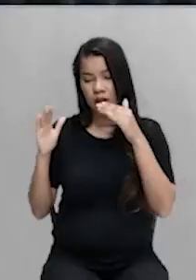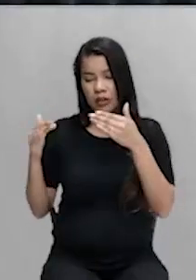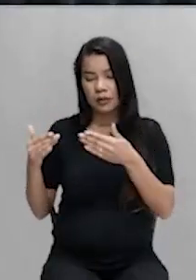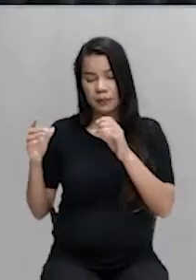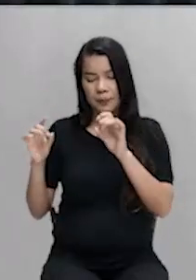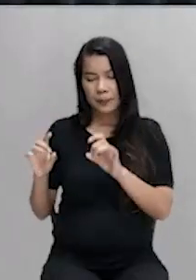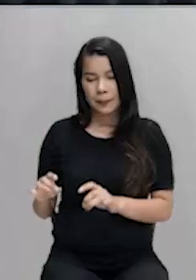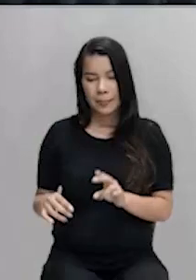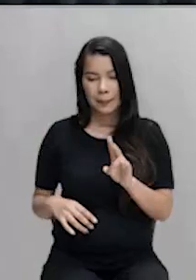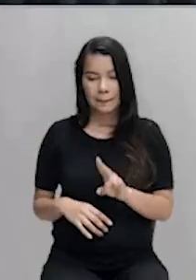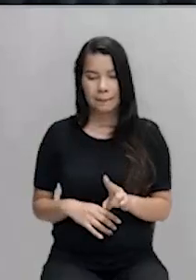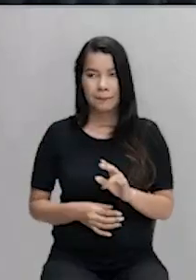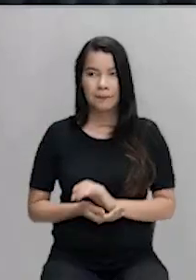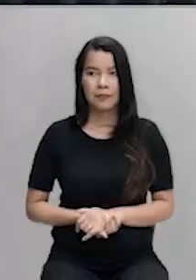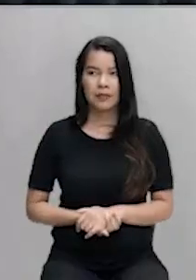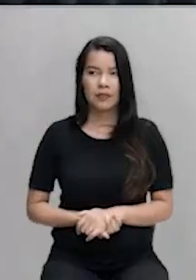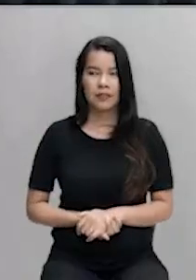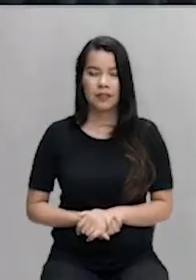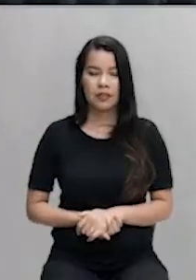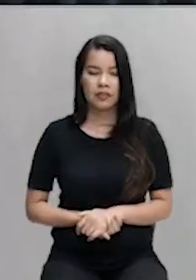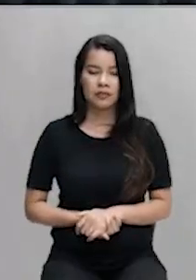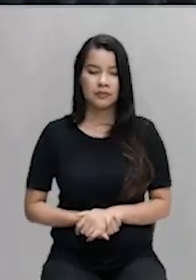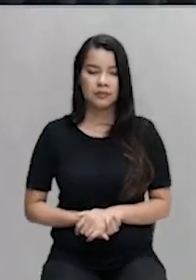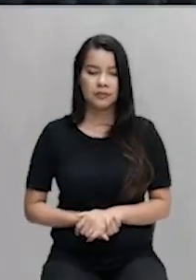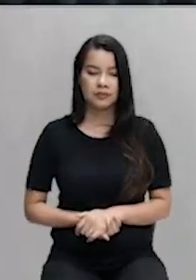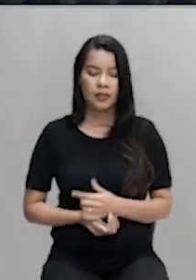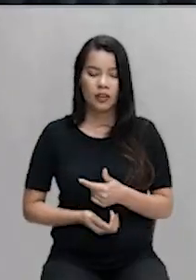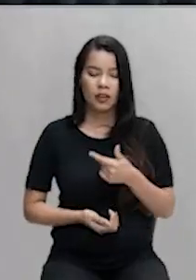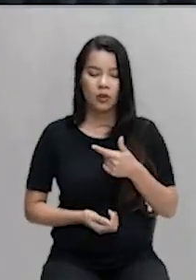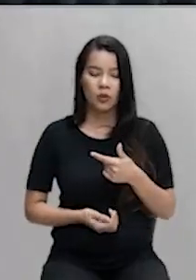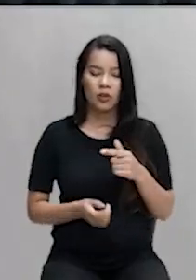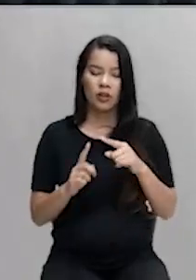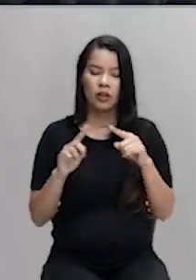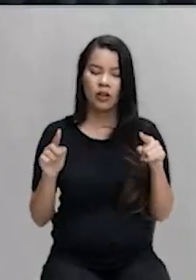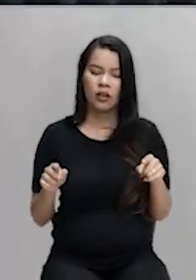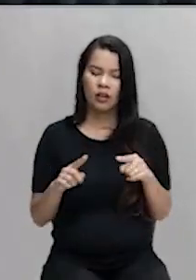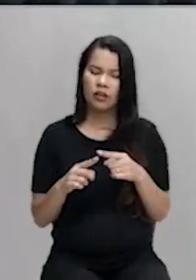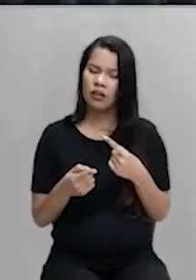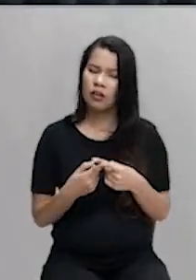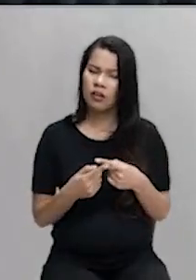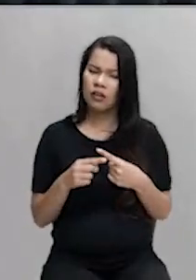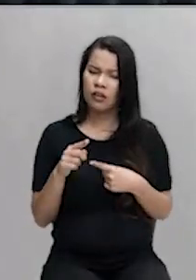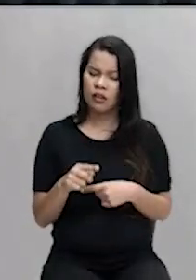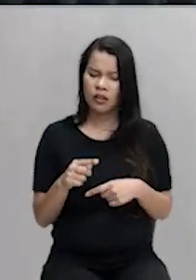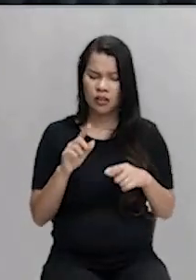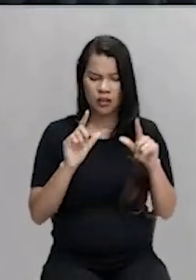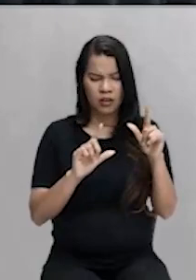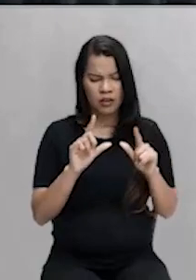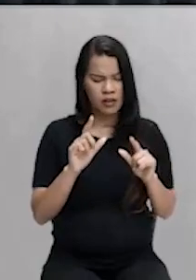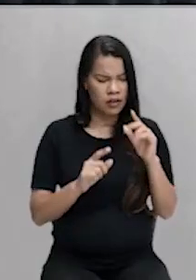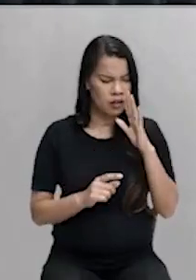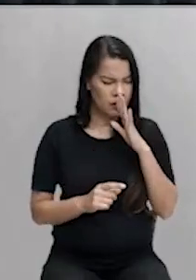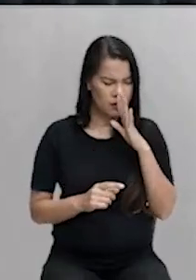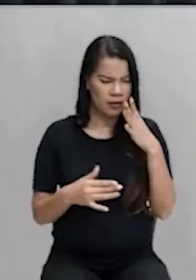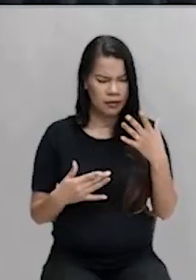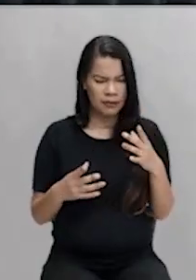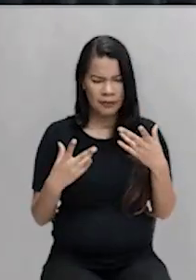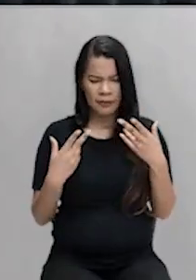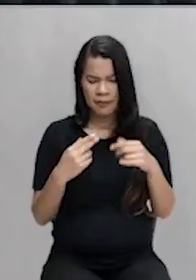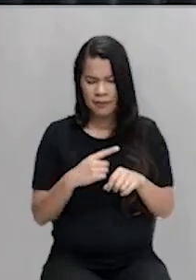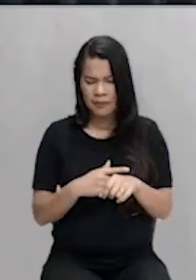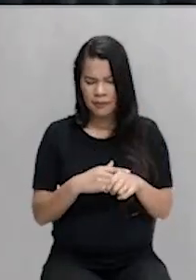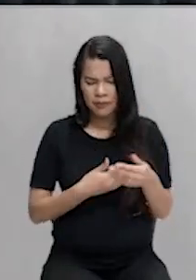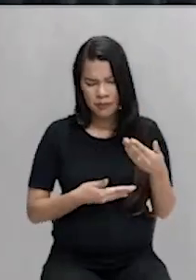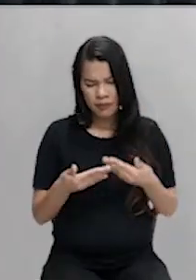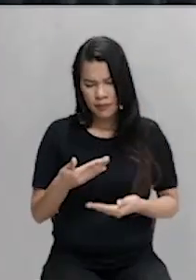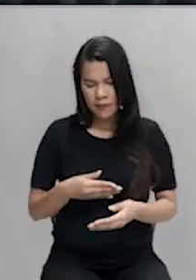que segunda tela? Você está ali assistindo o seu programa, o seu reality, o seu jogo, e ao mesmo tempo você está interagindo, publicando,